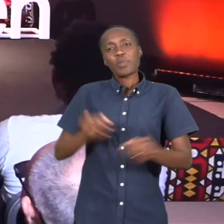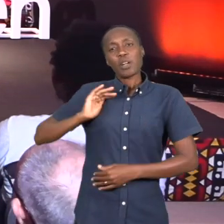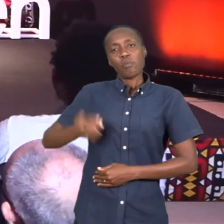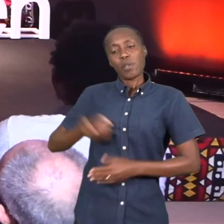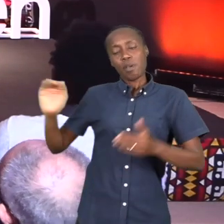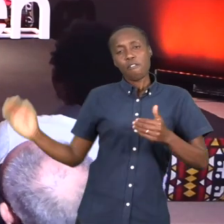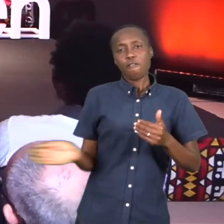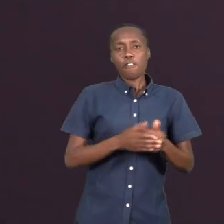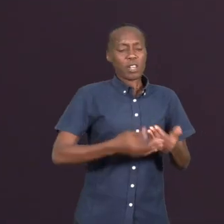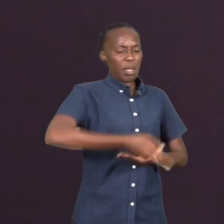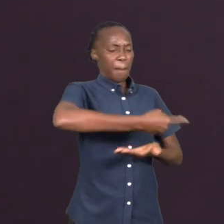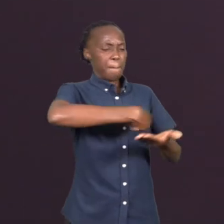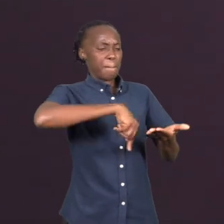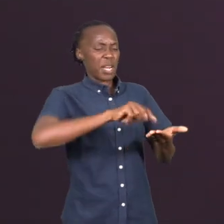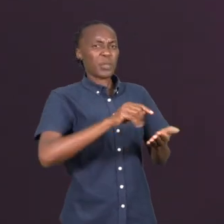para tirar?